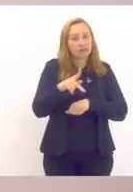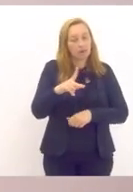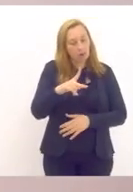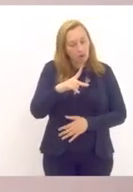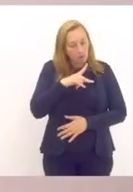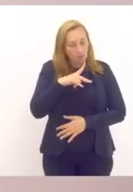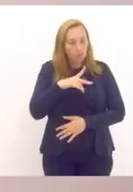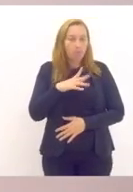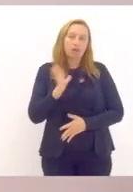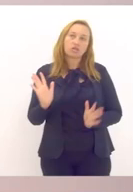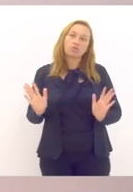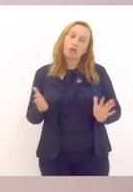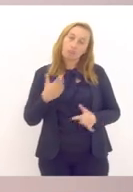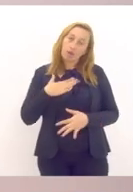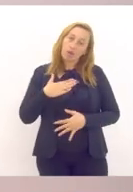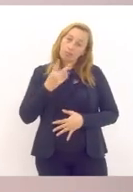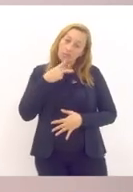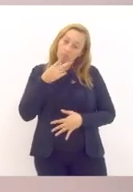na minha percepção, acho que nós vamos ter um ano